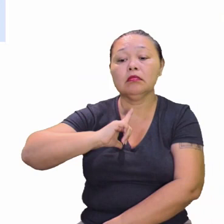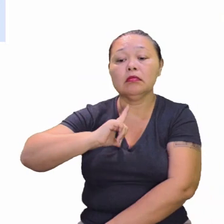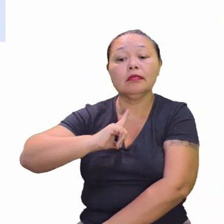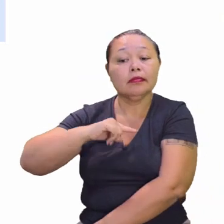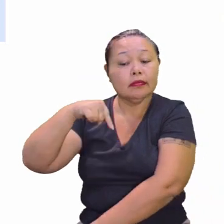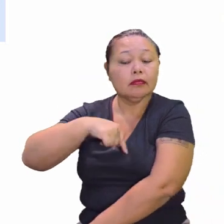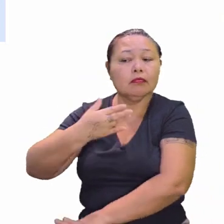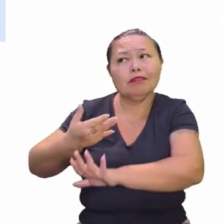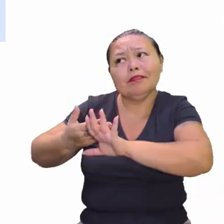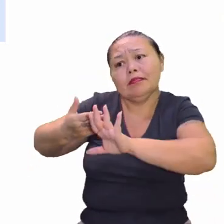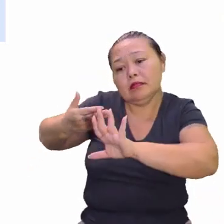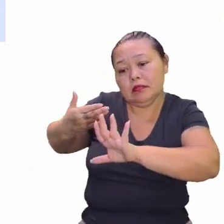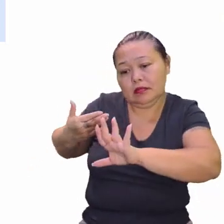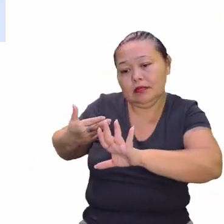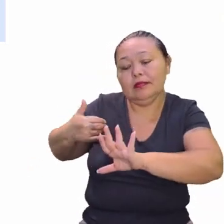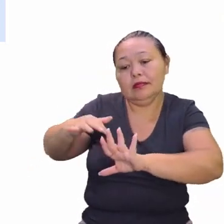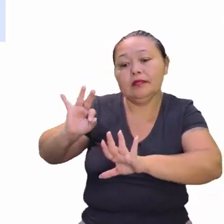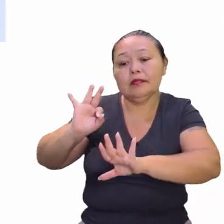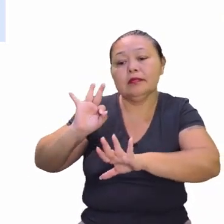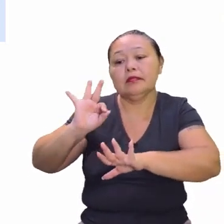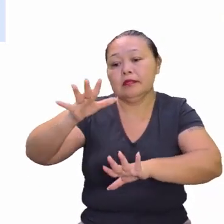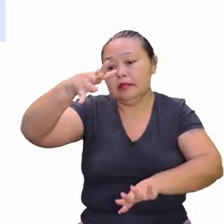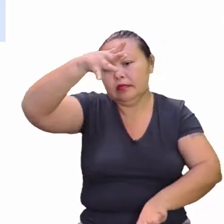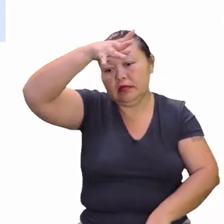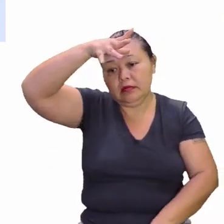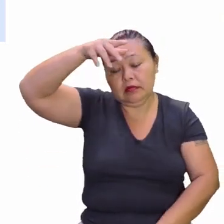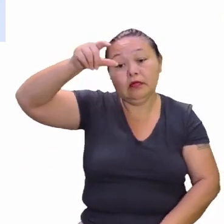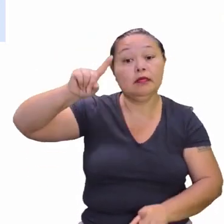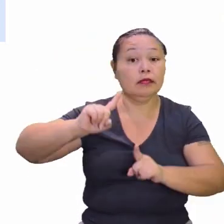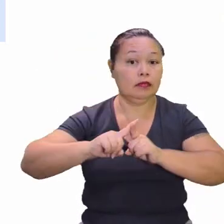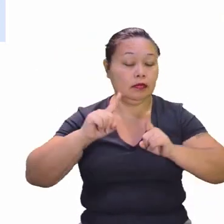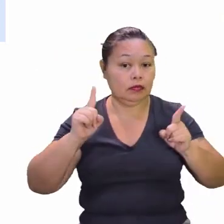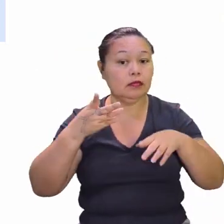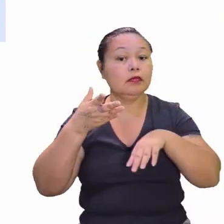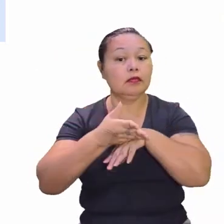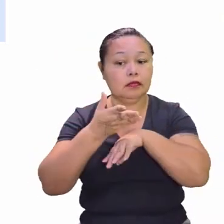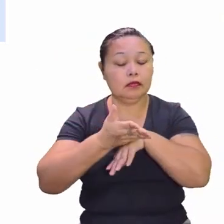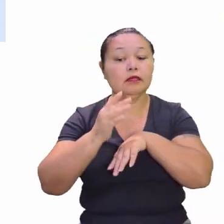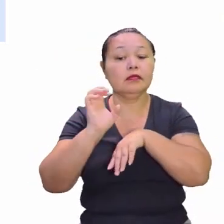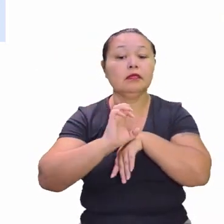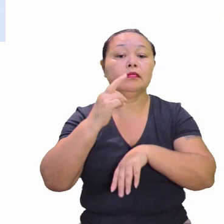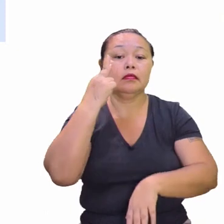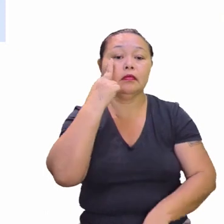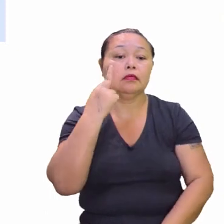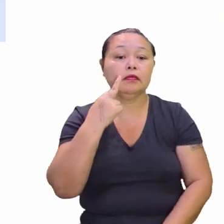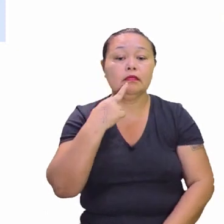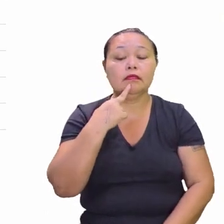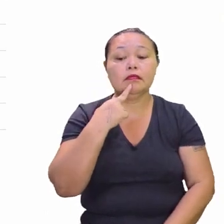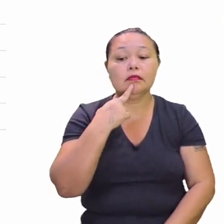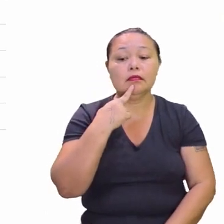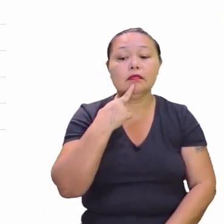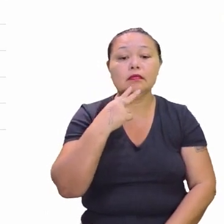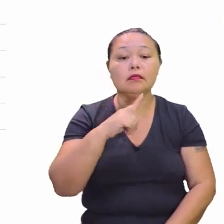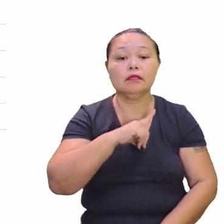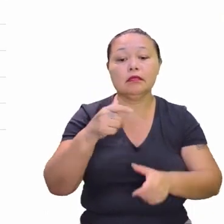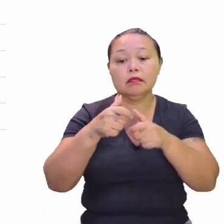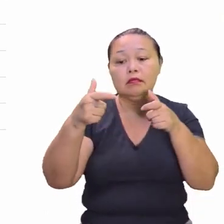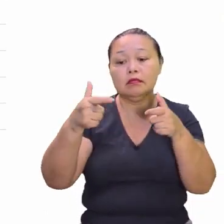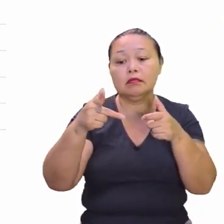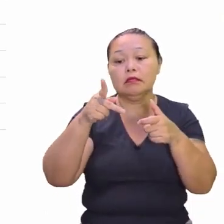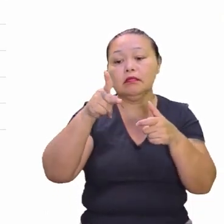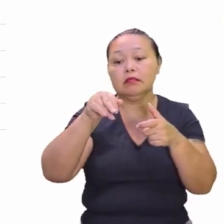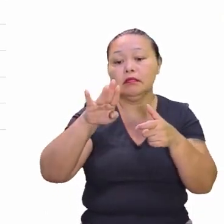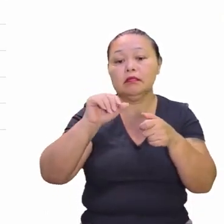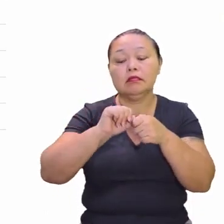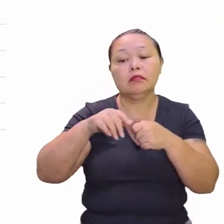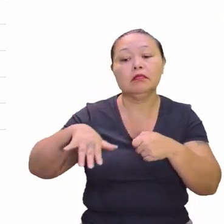gente vê que a gente está bem atrás de Manaus, né? Mas a participação em Rondônia, a gente tem aí, a grande participação do